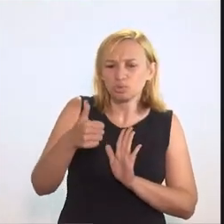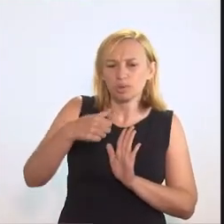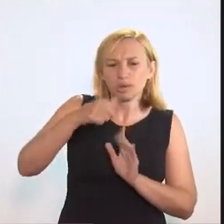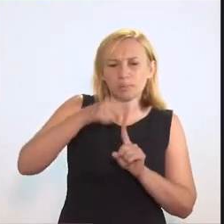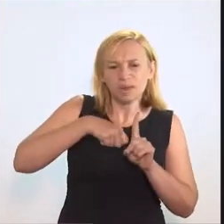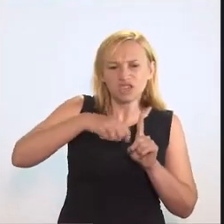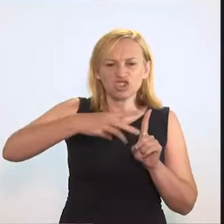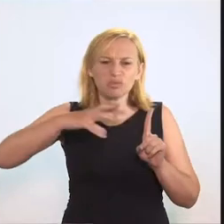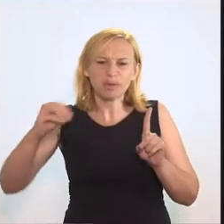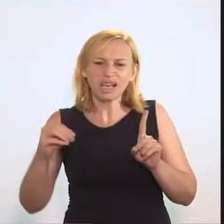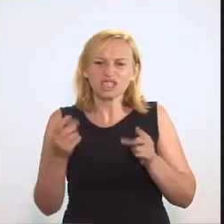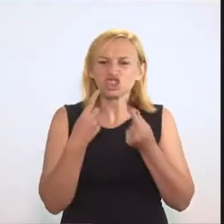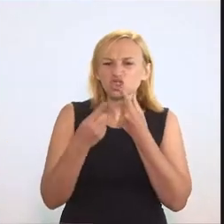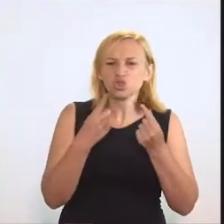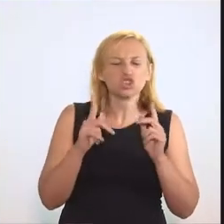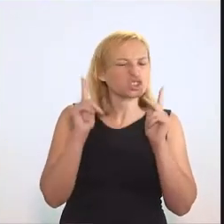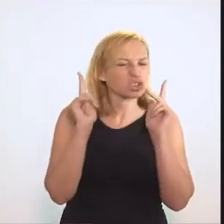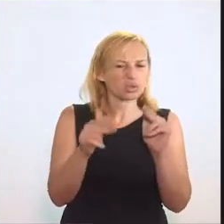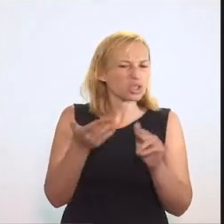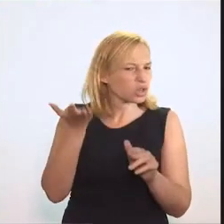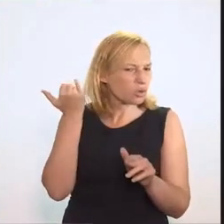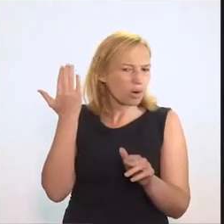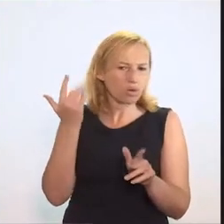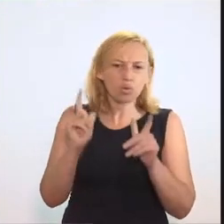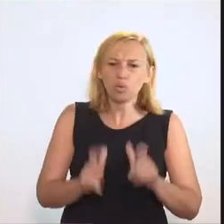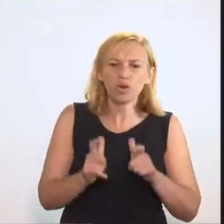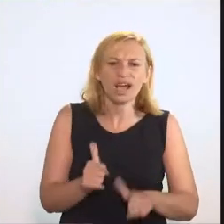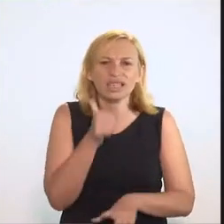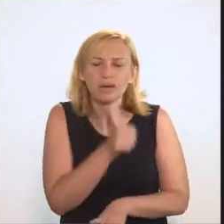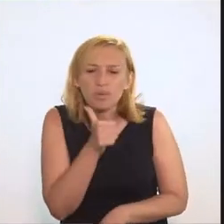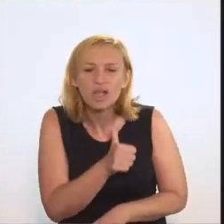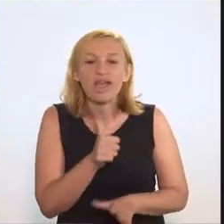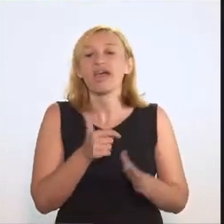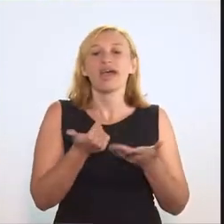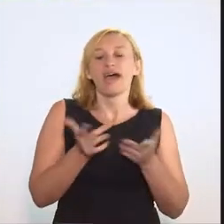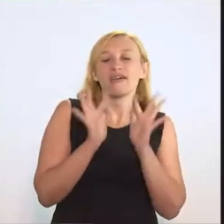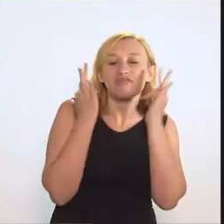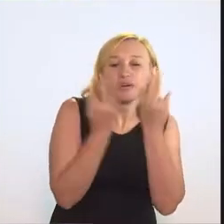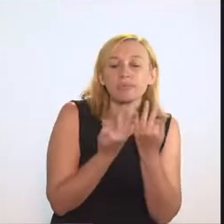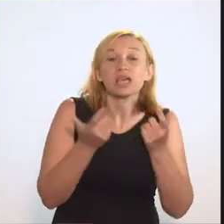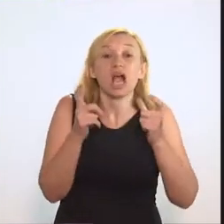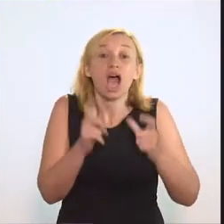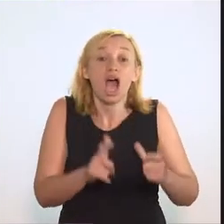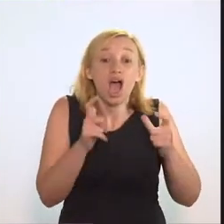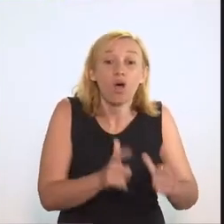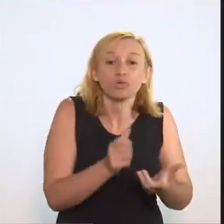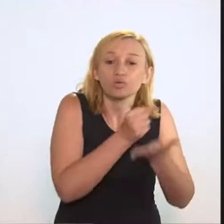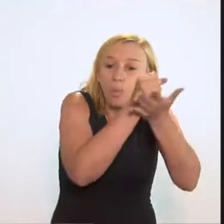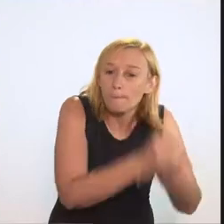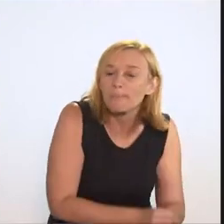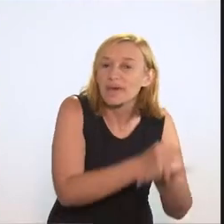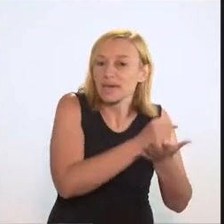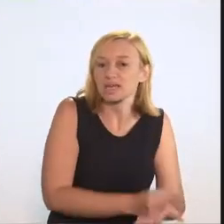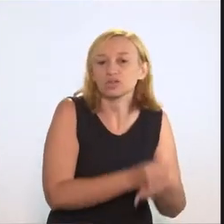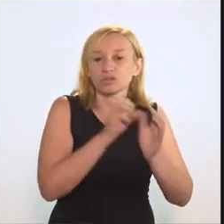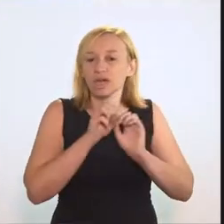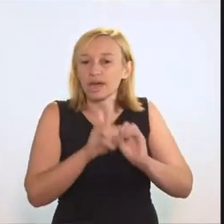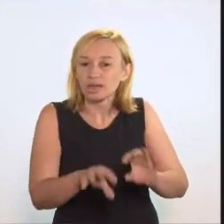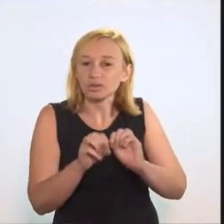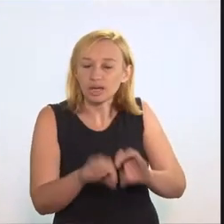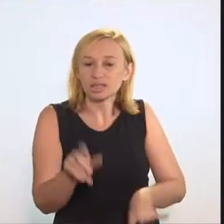gente ainda está discutindo as mesmas coisas, né? O lugar da mulher, essa família onde o peso